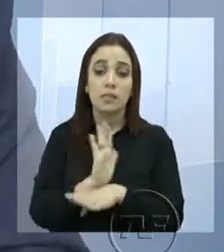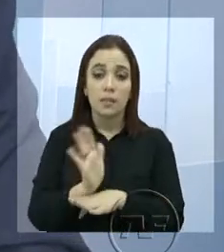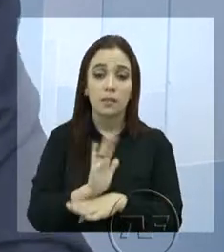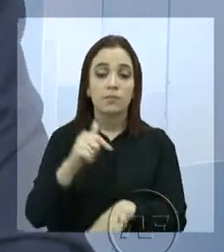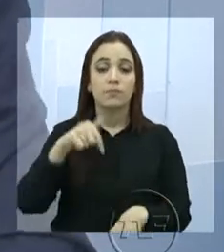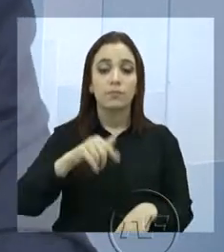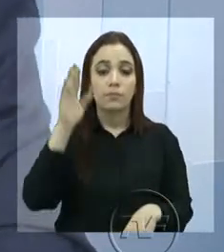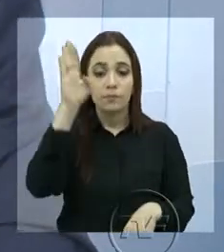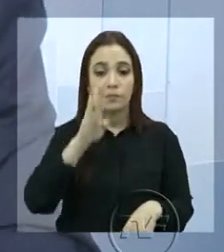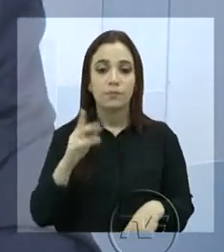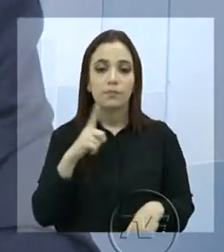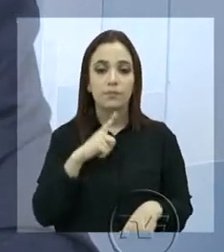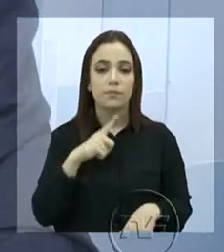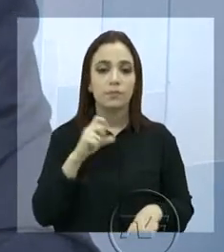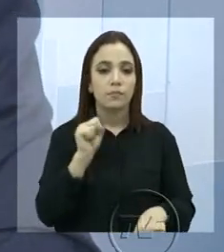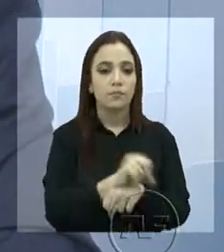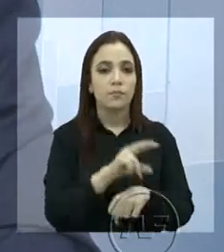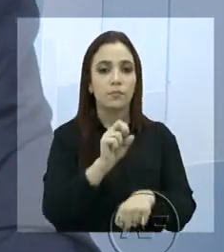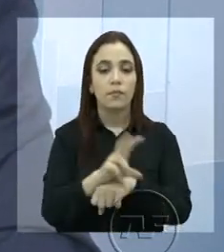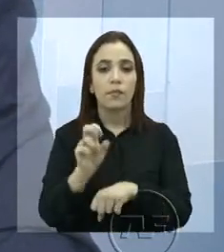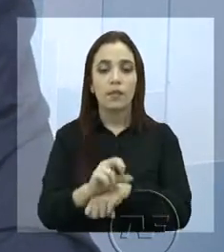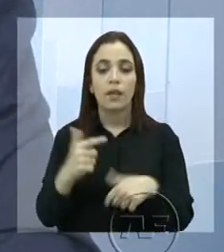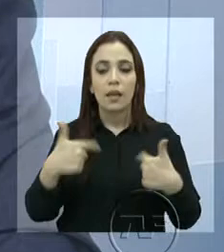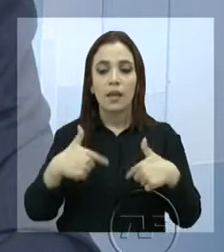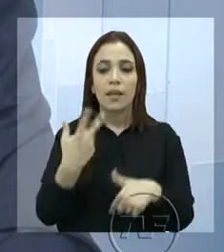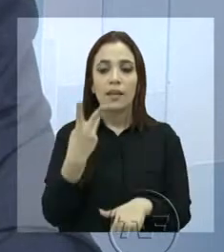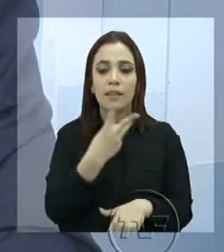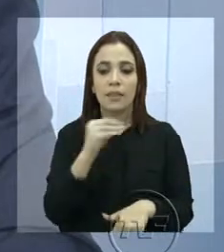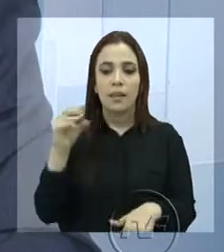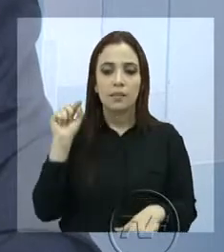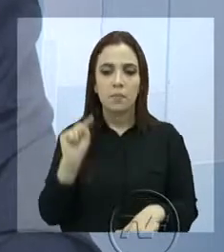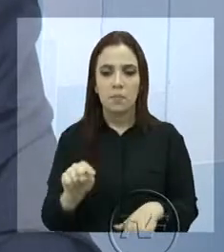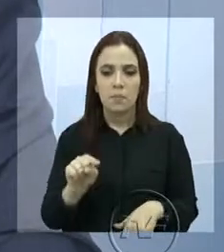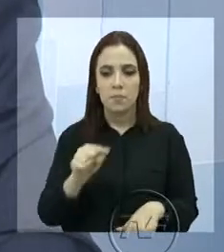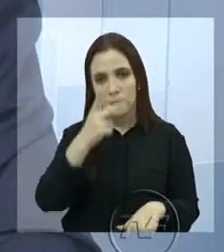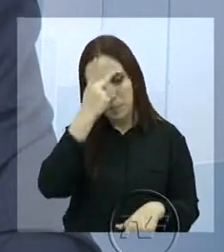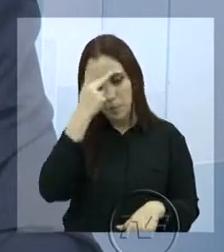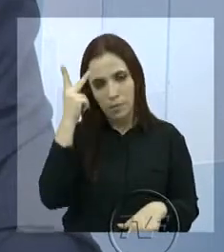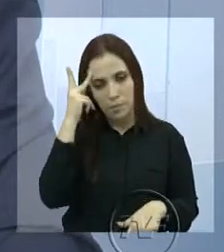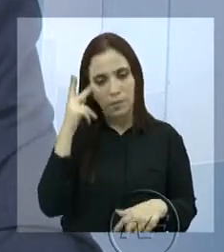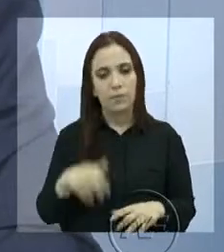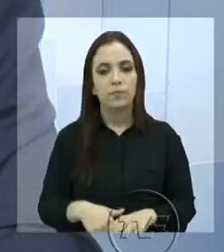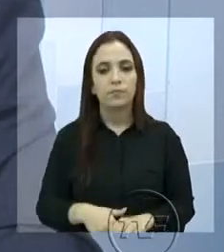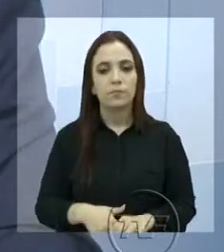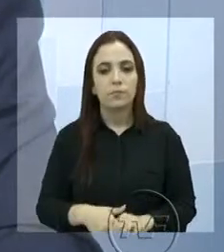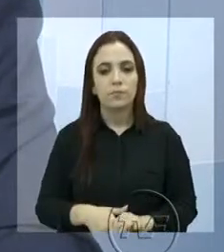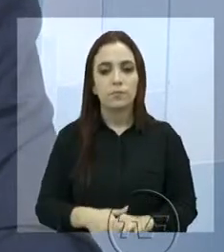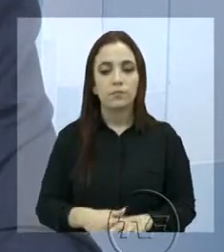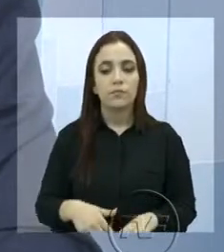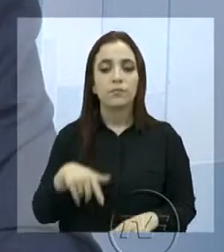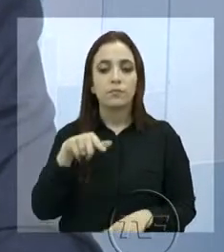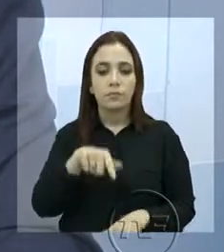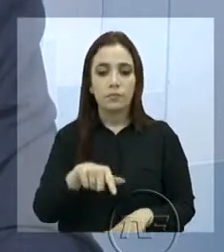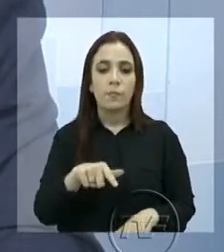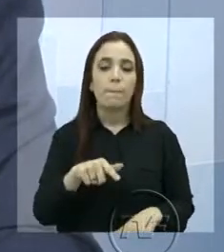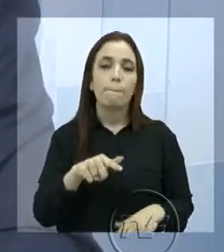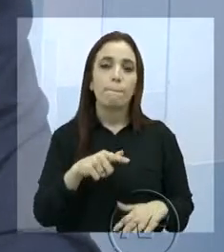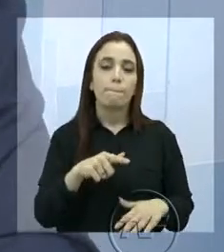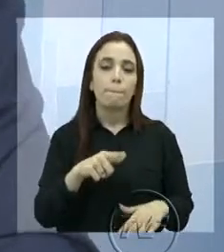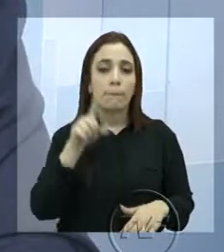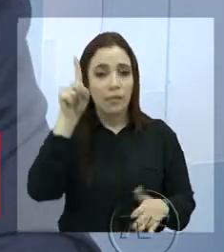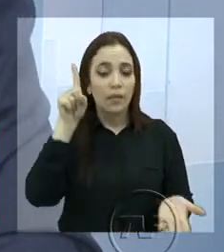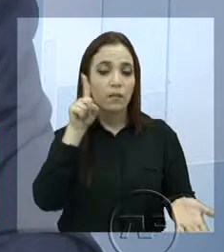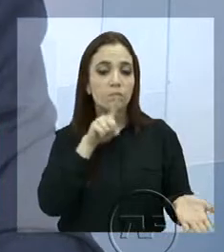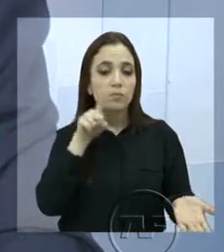Brasil emprega mais de 300 mil pessoas, direta e indiretamente. A indústria do audiovisual nos